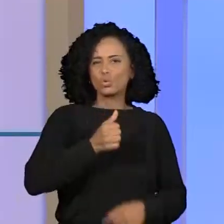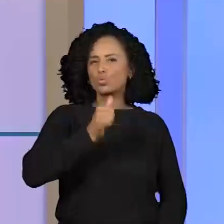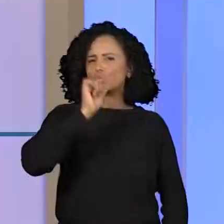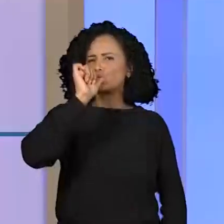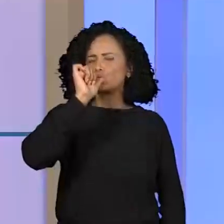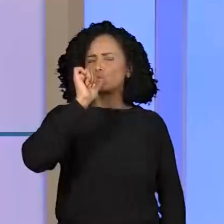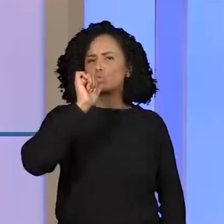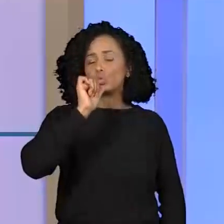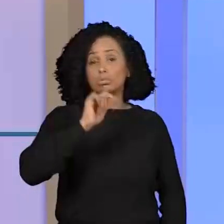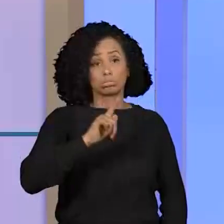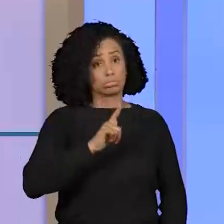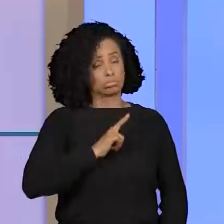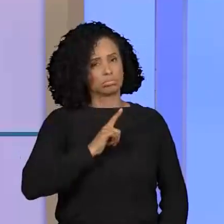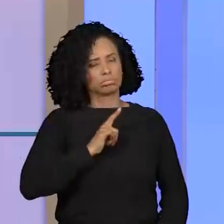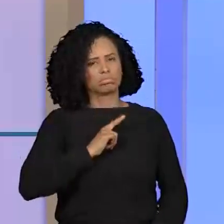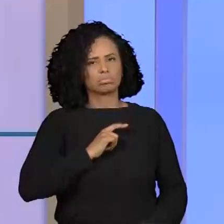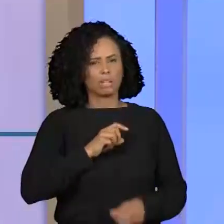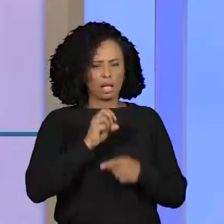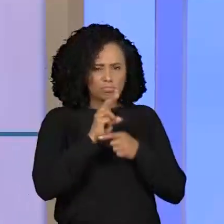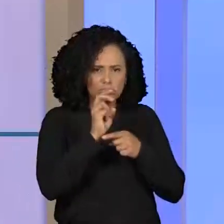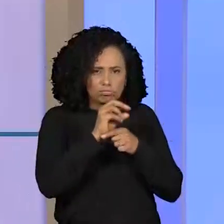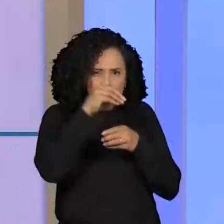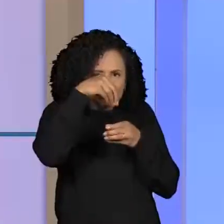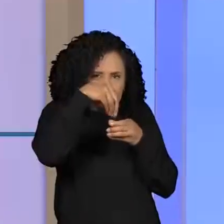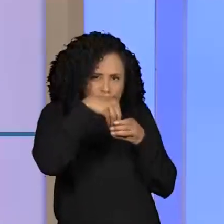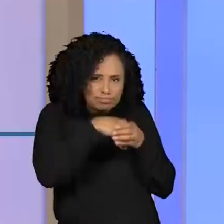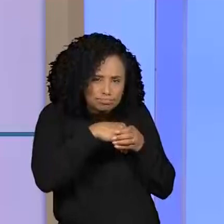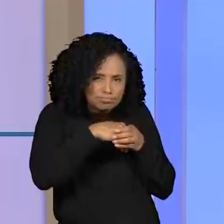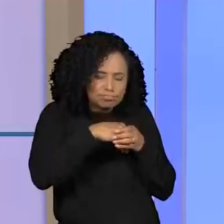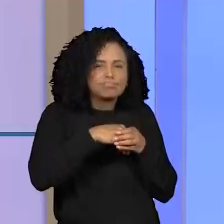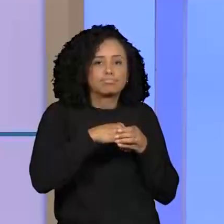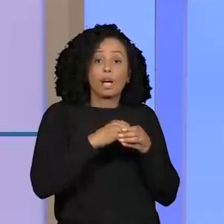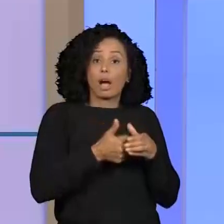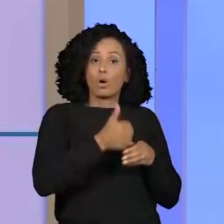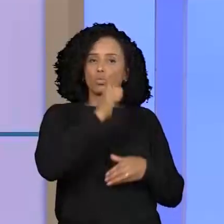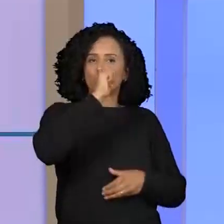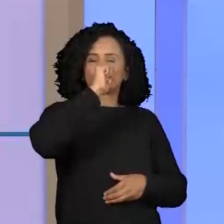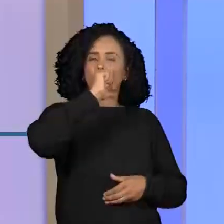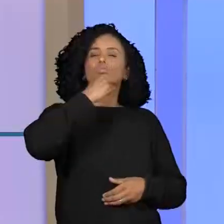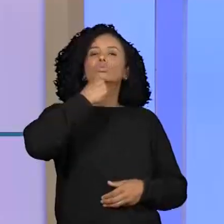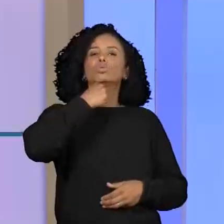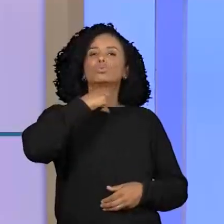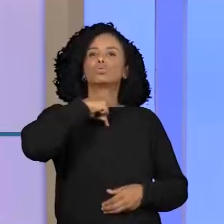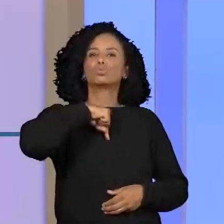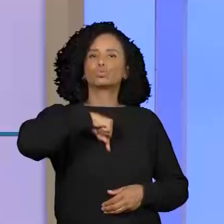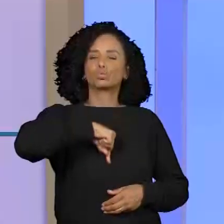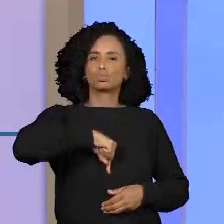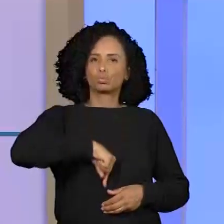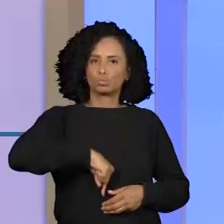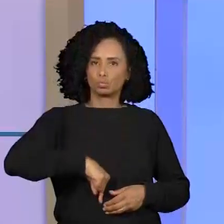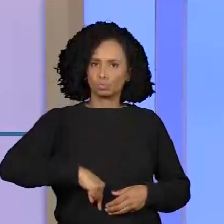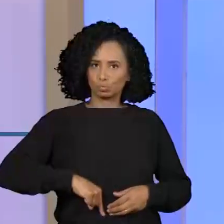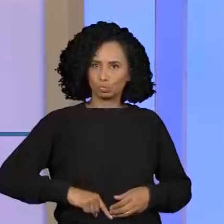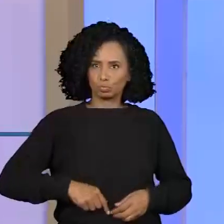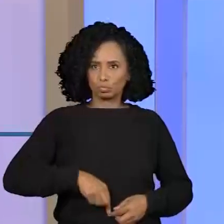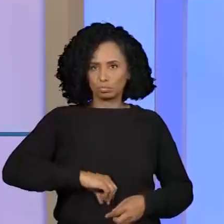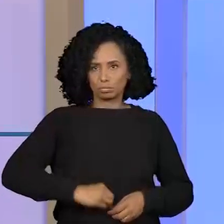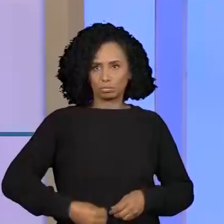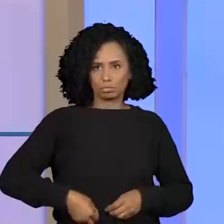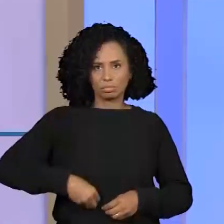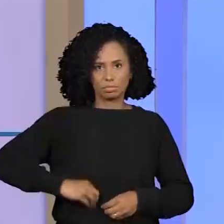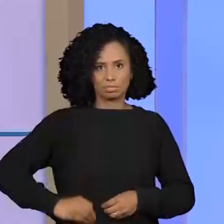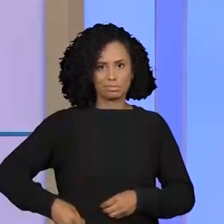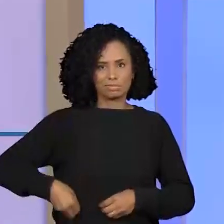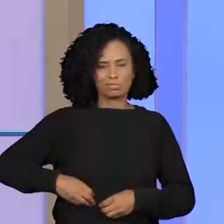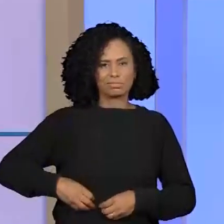ali alguns micro-organismos que eles auxiliam no que a gente chama da flora intestinal. Então, eles auxiliam